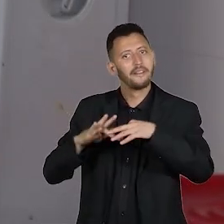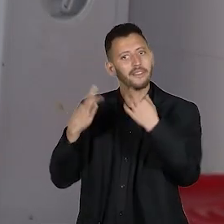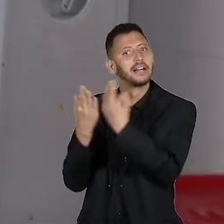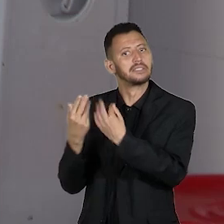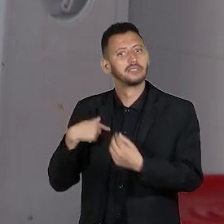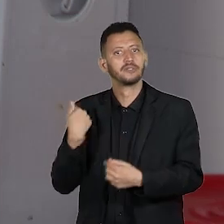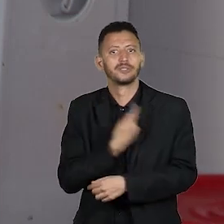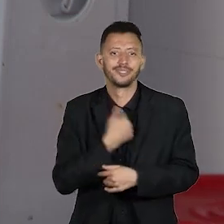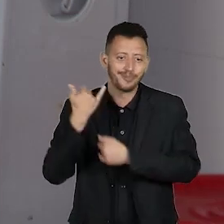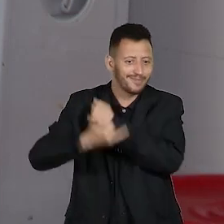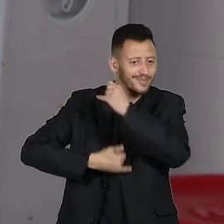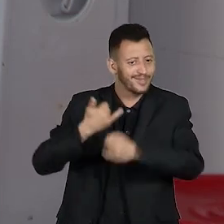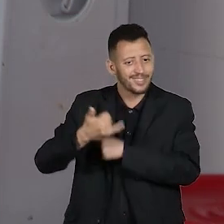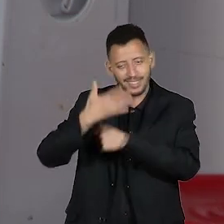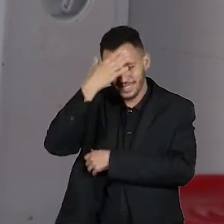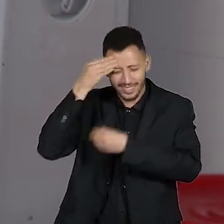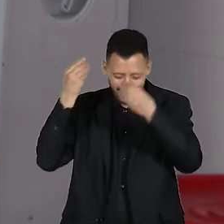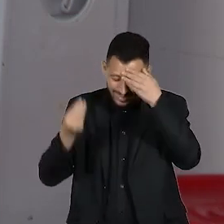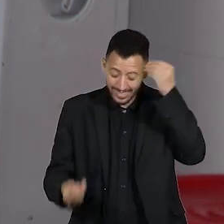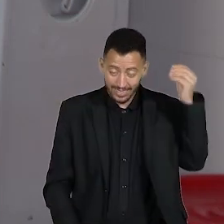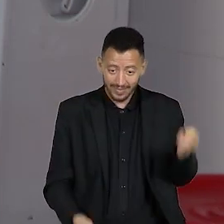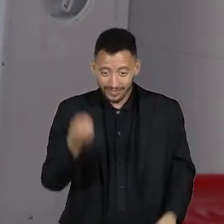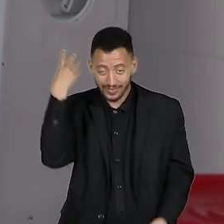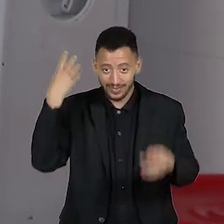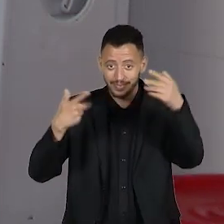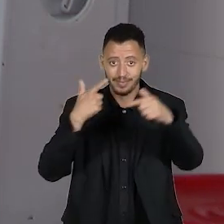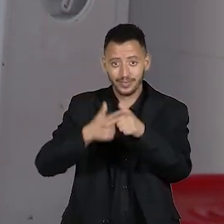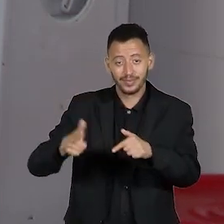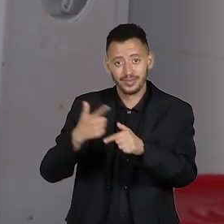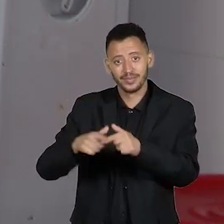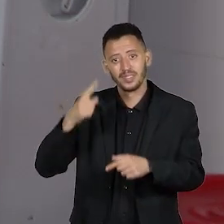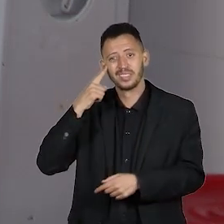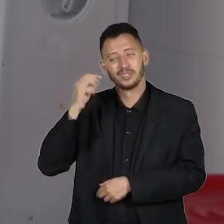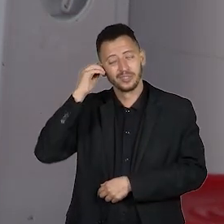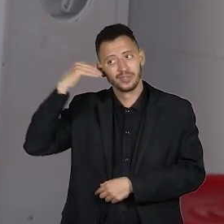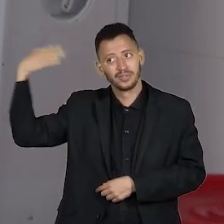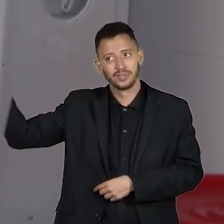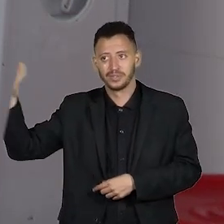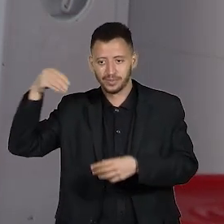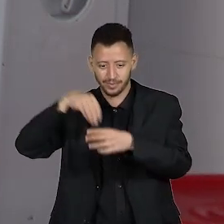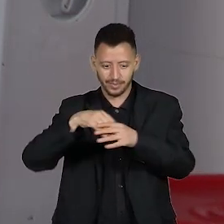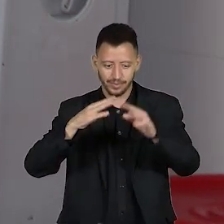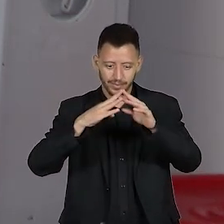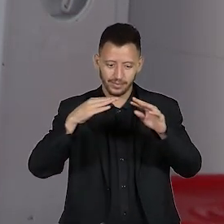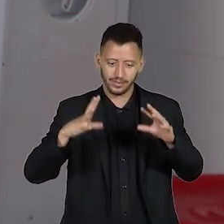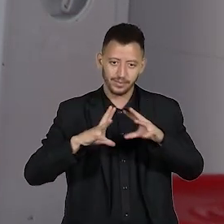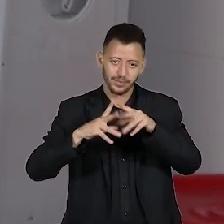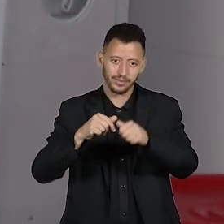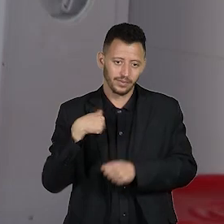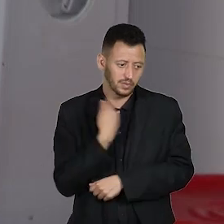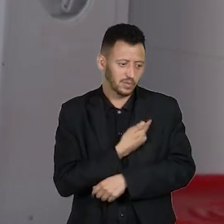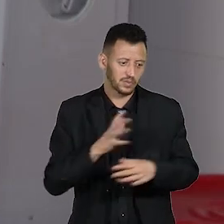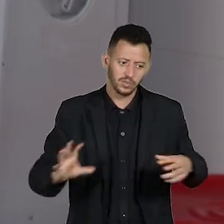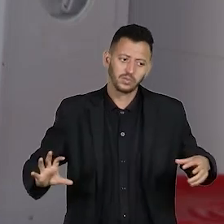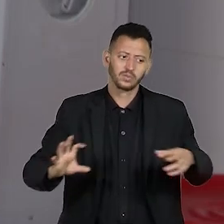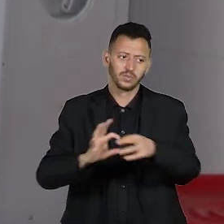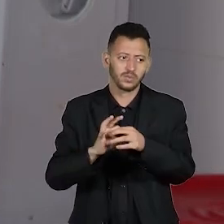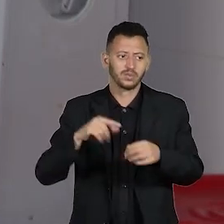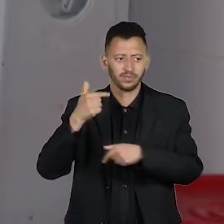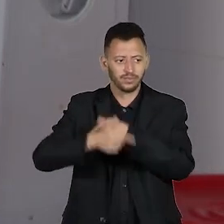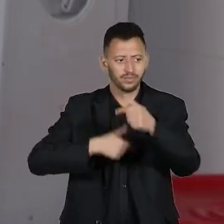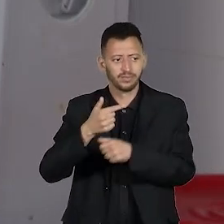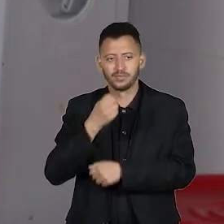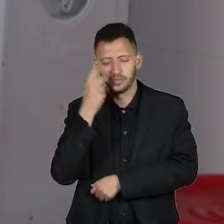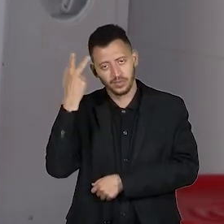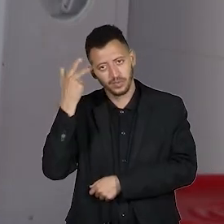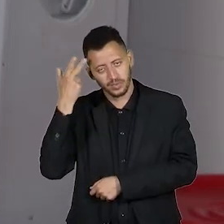uma família, que a gente se diverte, esquece os problemas. Só lembra quando está lá fora. Aqui dentro é tudo, todo mundo unido, todo